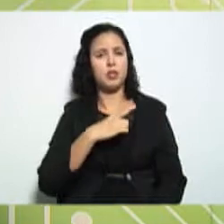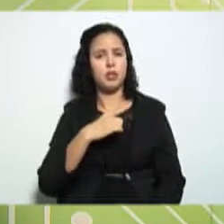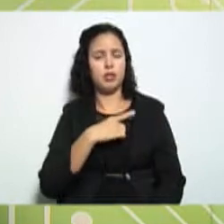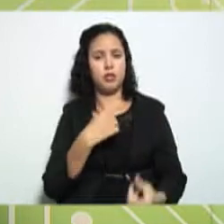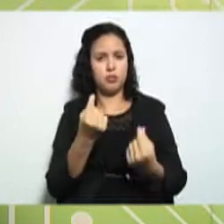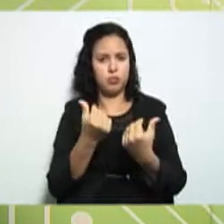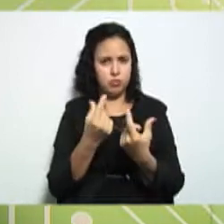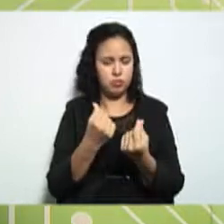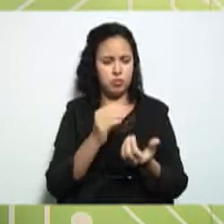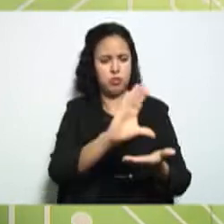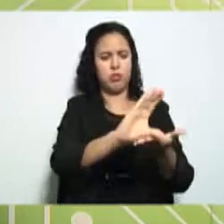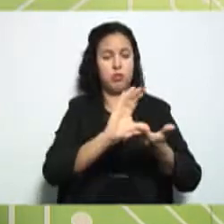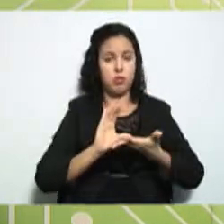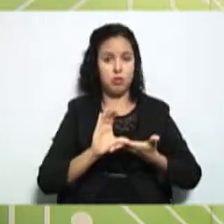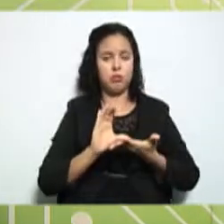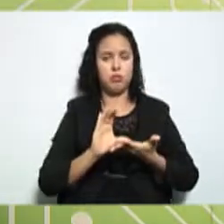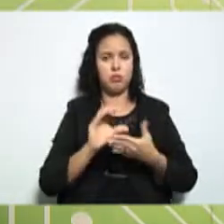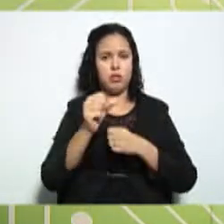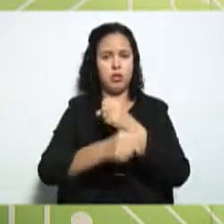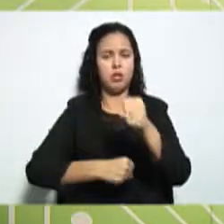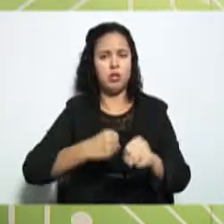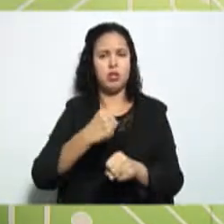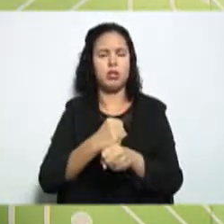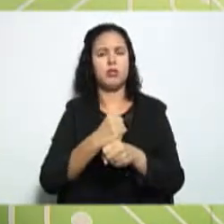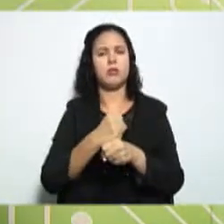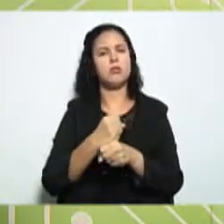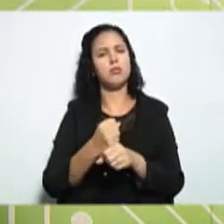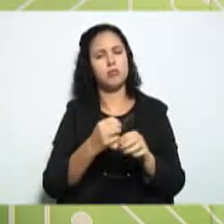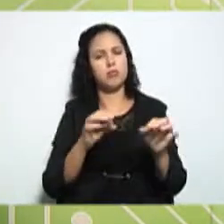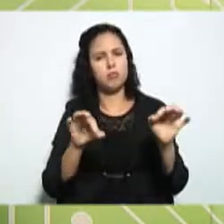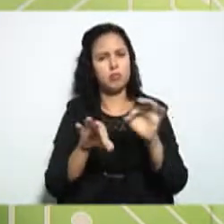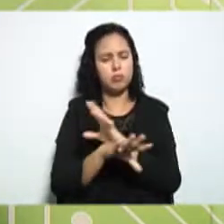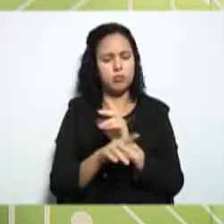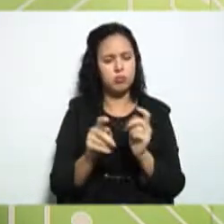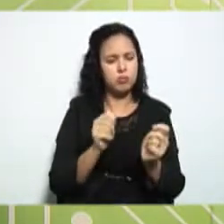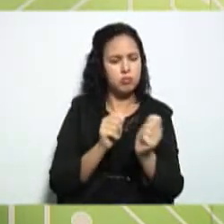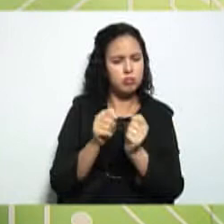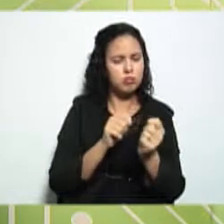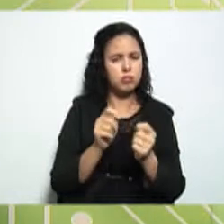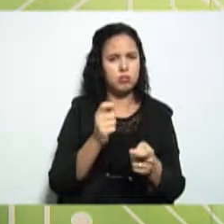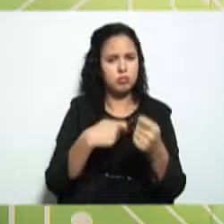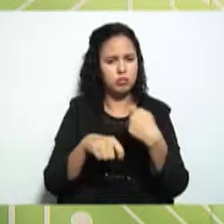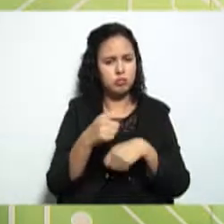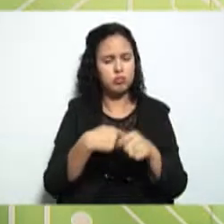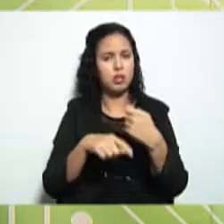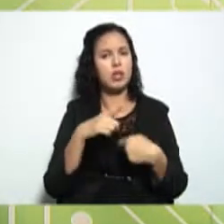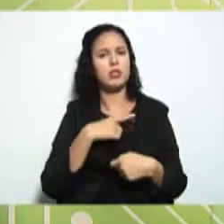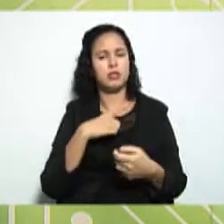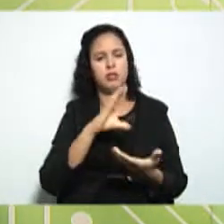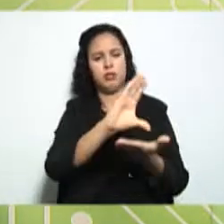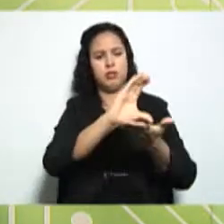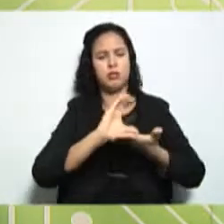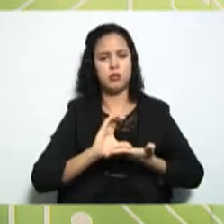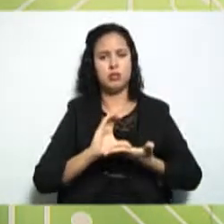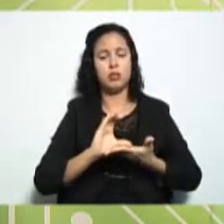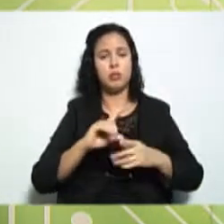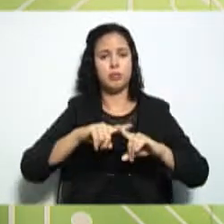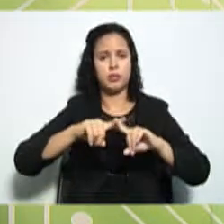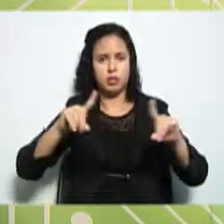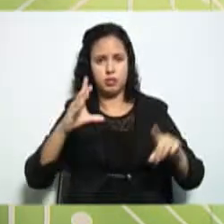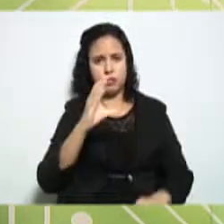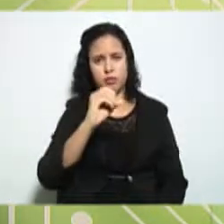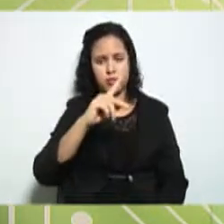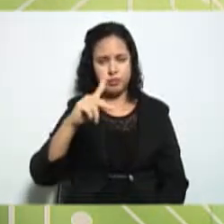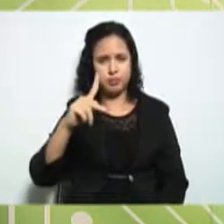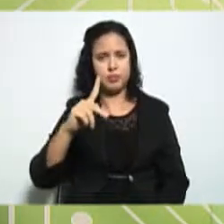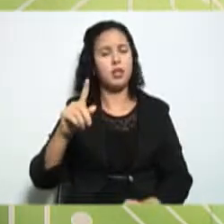do ano, a gente faz o balanço ali, o que foi gasto, o que foi recebido, a empresa tira o seu lucro. As cooperativas não têm finalidade